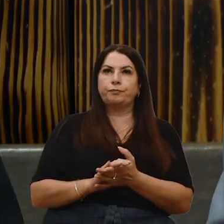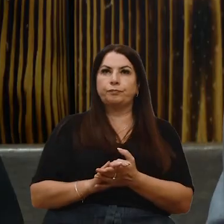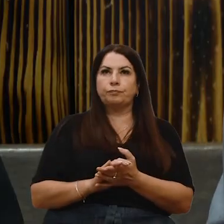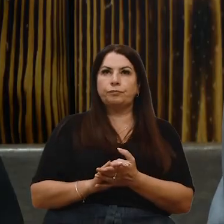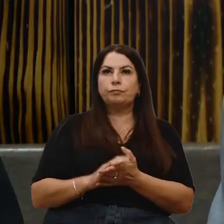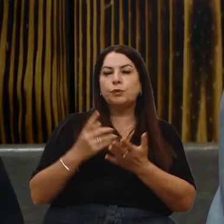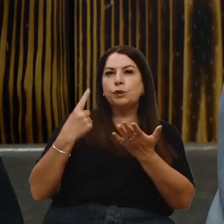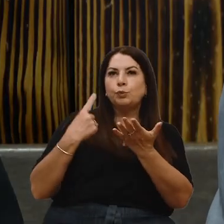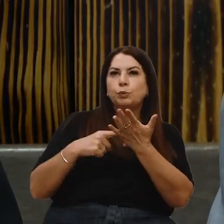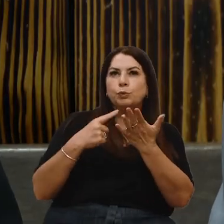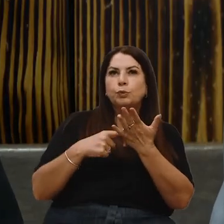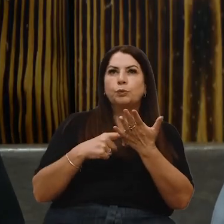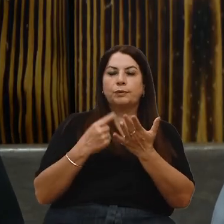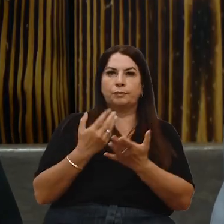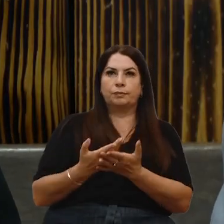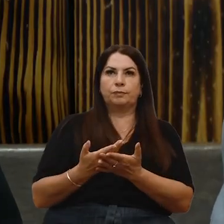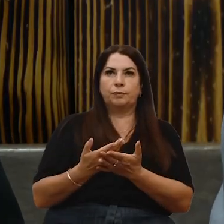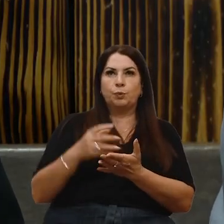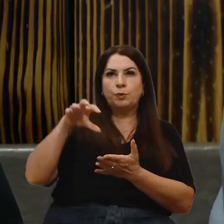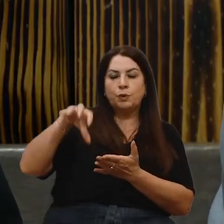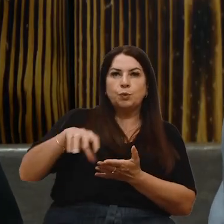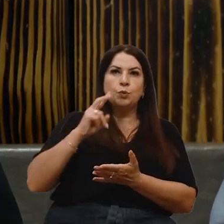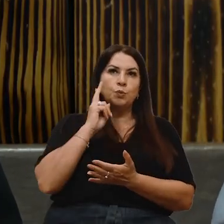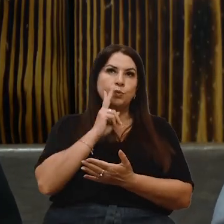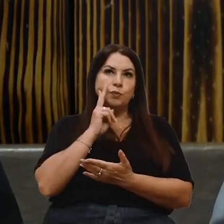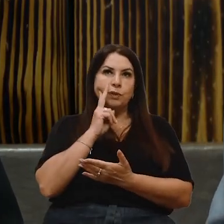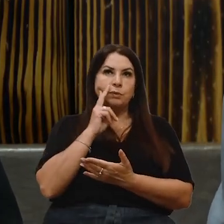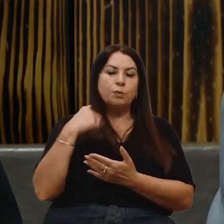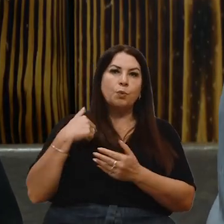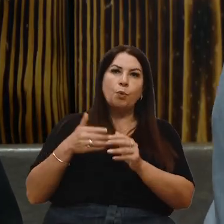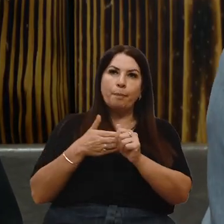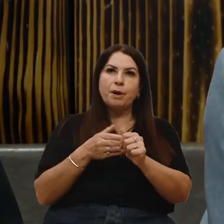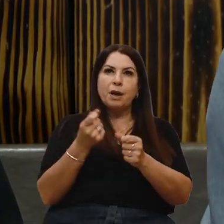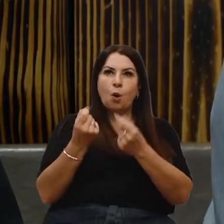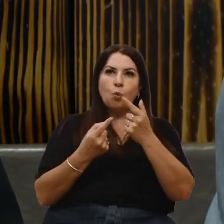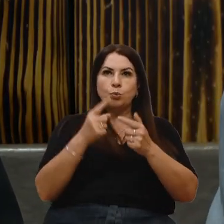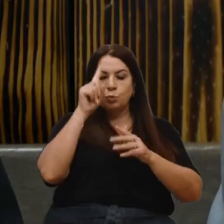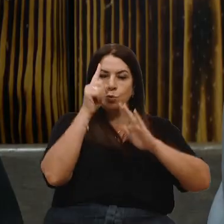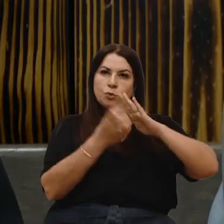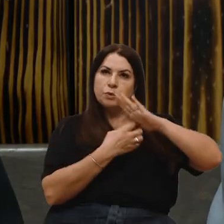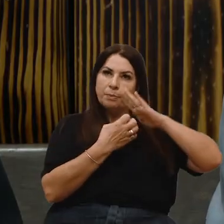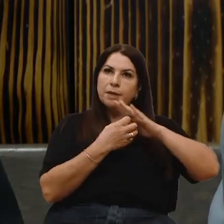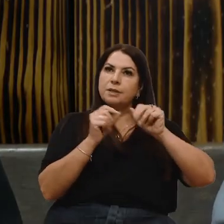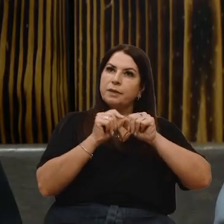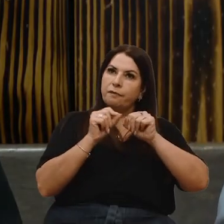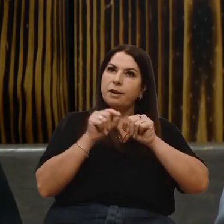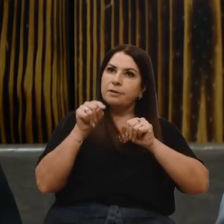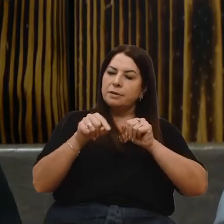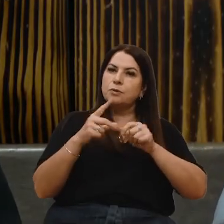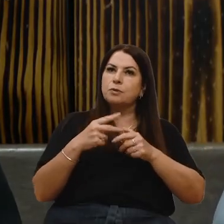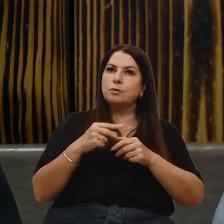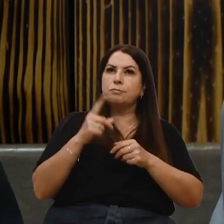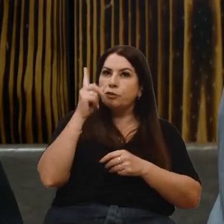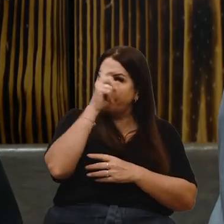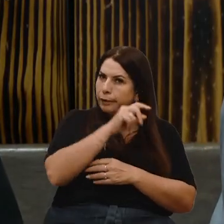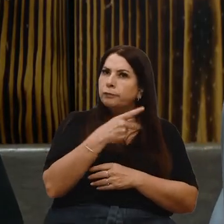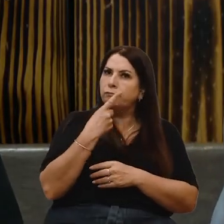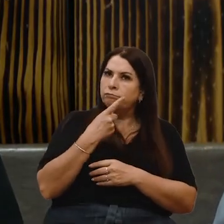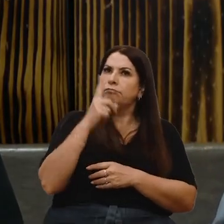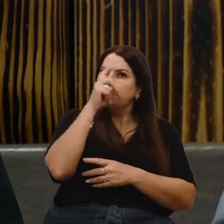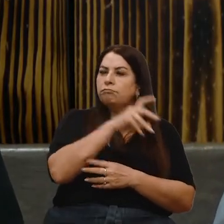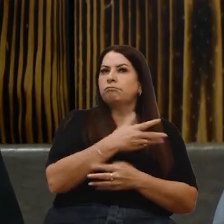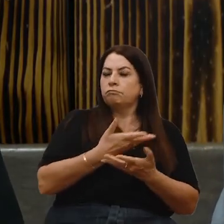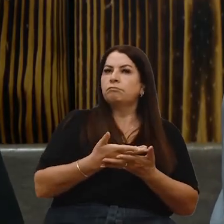ali, desse acordo no setor do vinho, eu acompanhei alguns empresários, alguns produtores falando, né, na